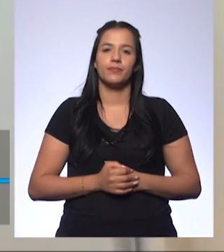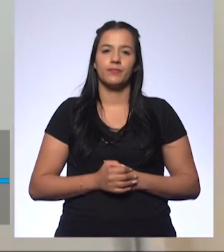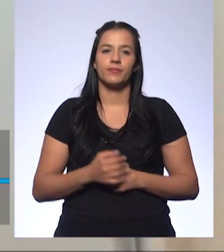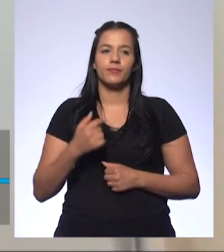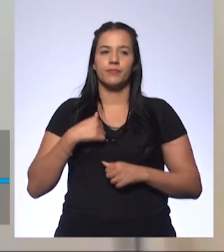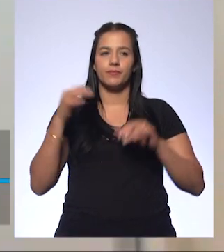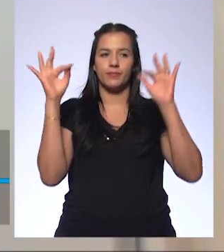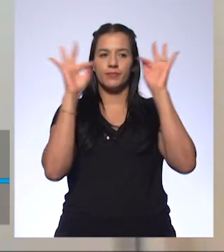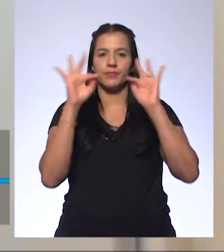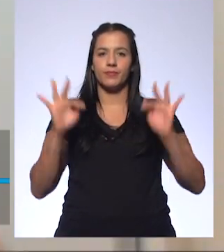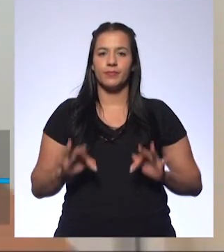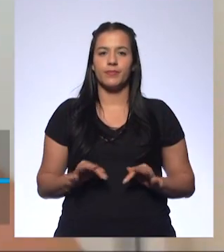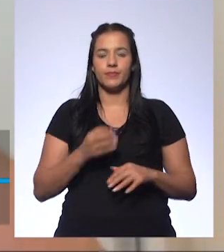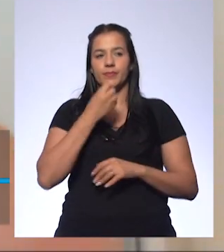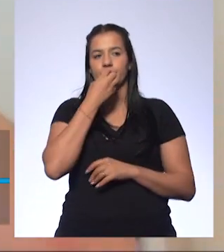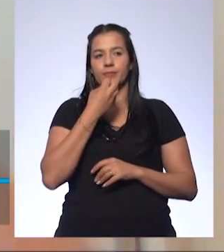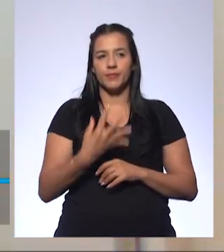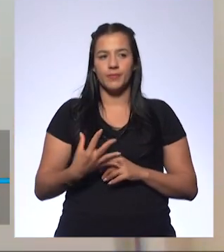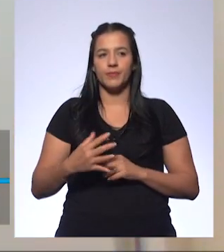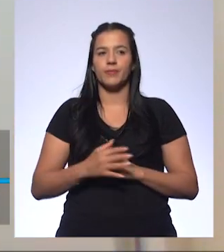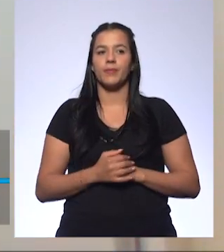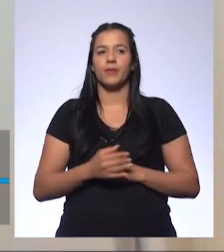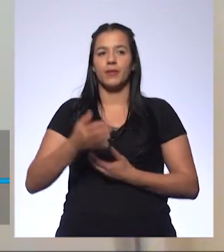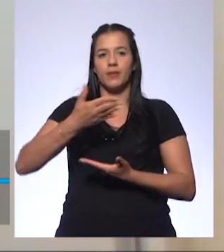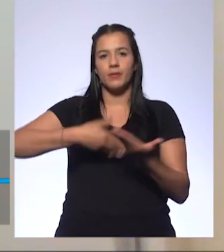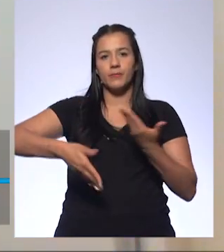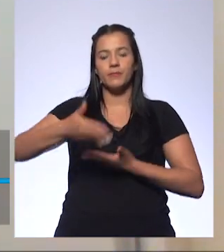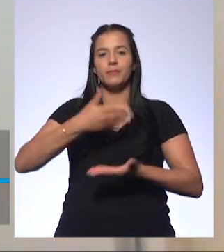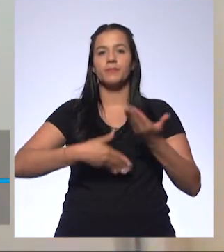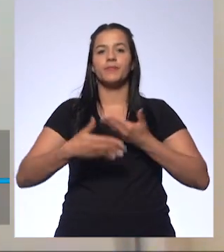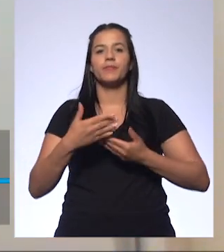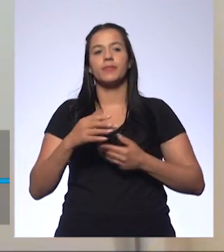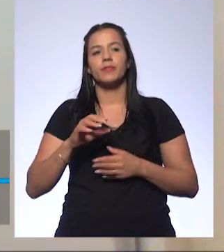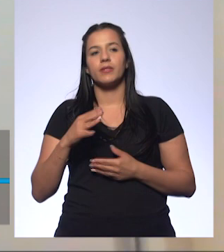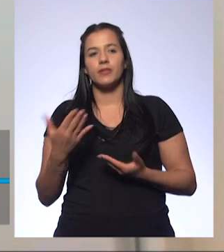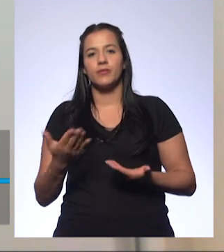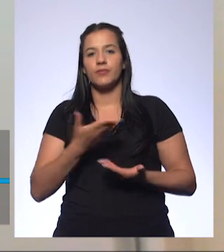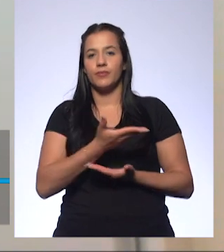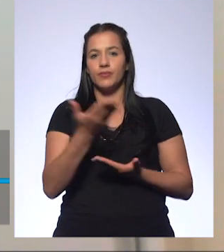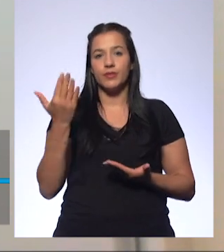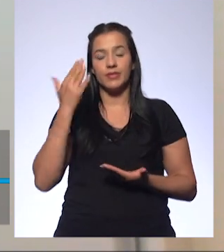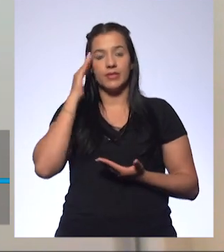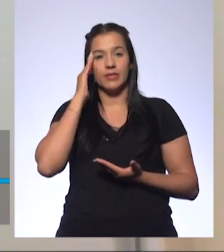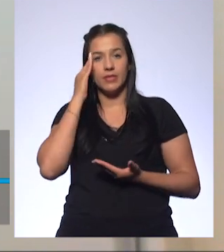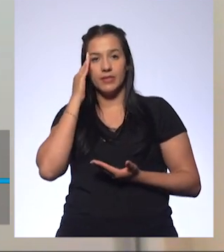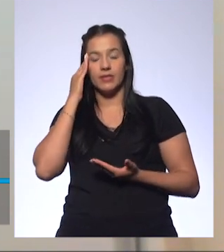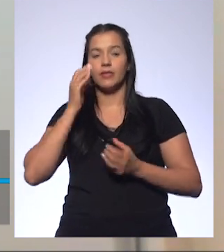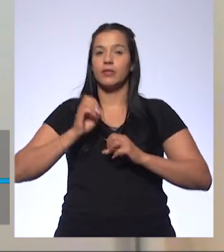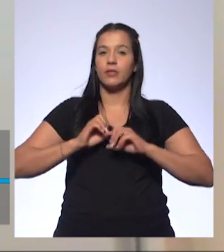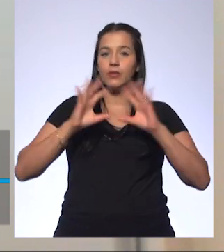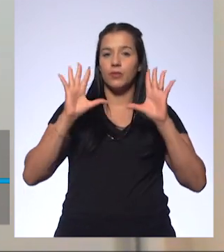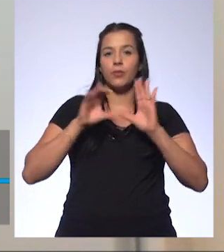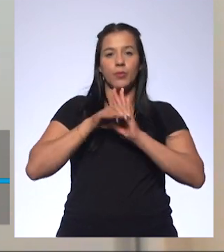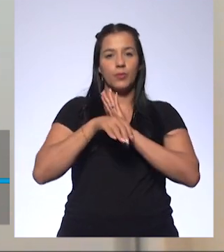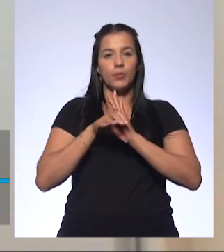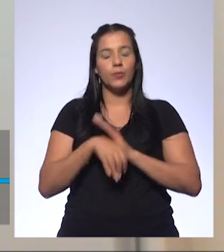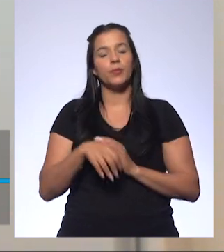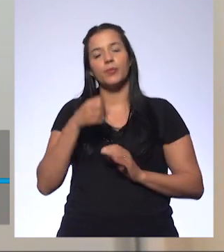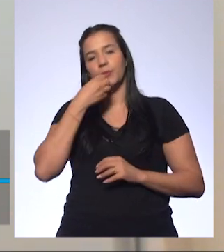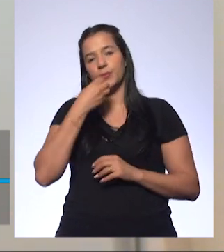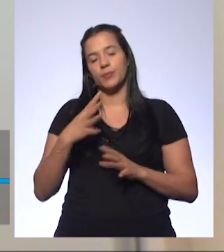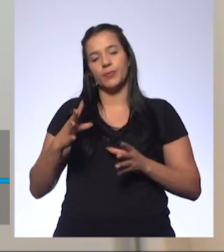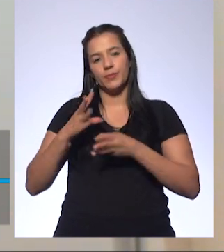Feliz. Muito bom, né, ter essa interação, ainda mais que eles estejam entendendo o conteúdo. Muito bom